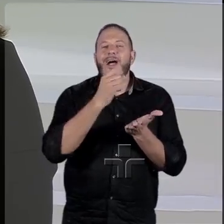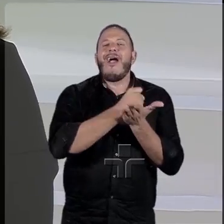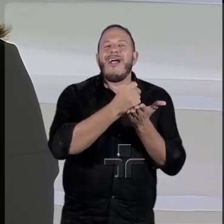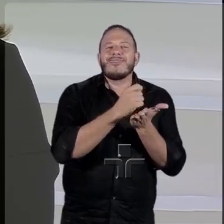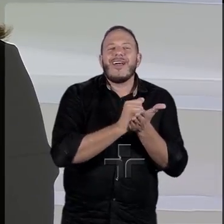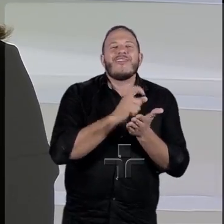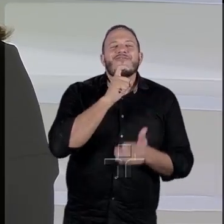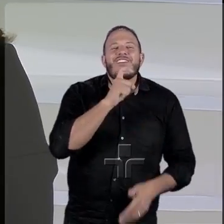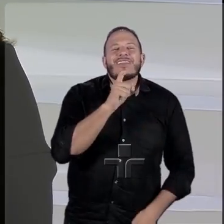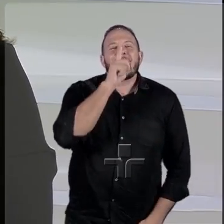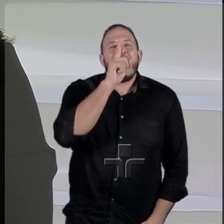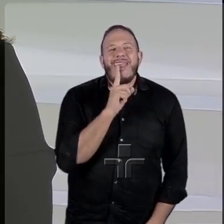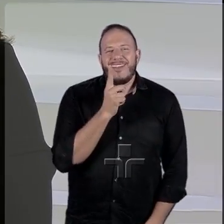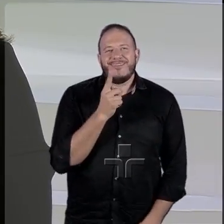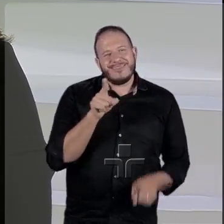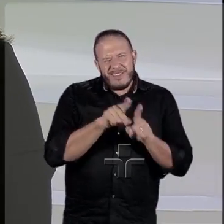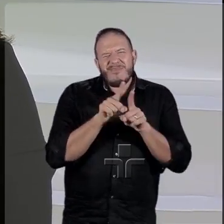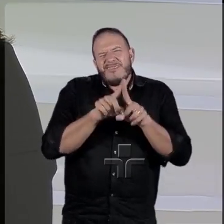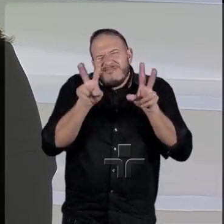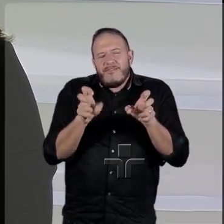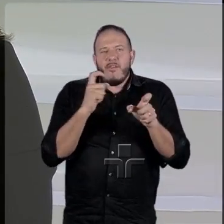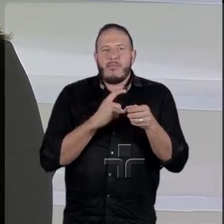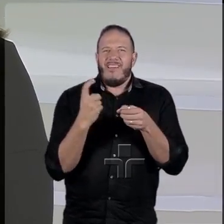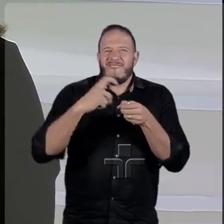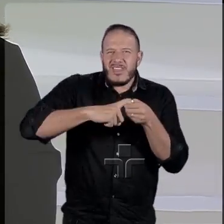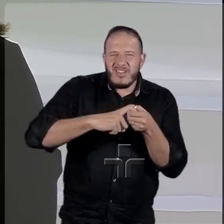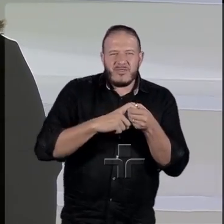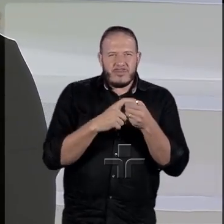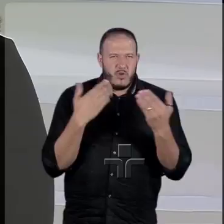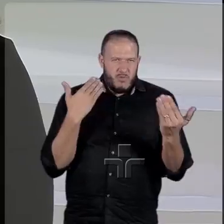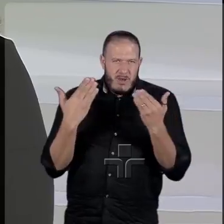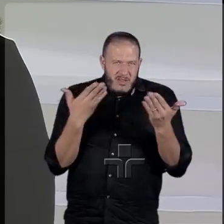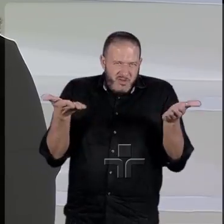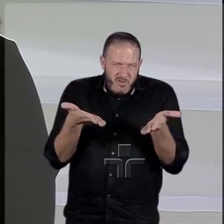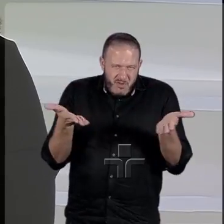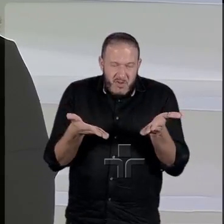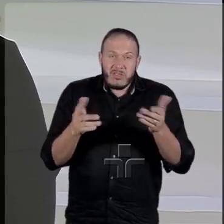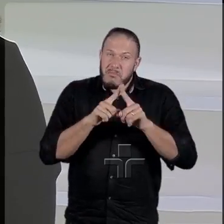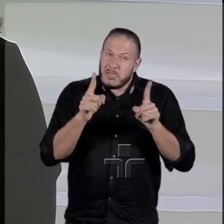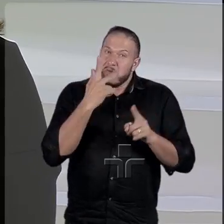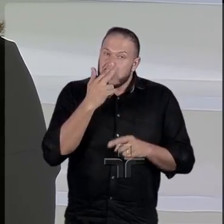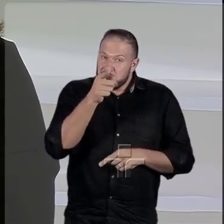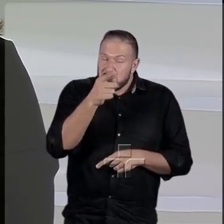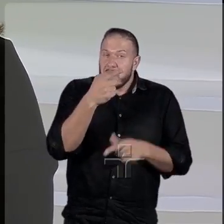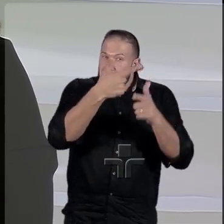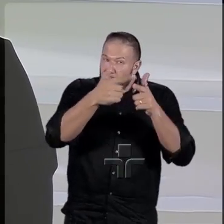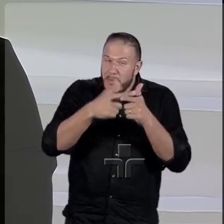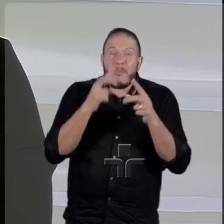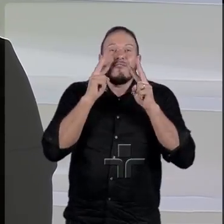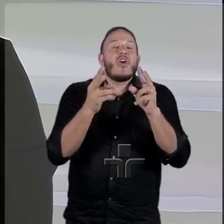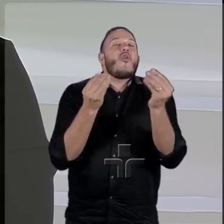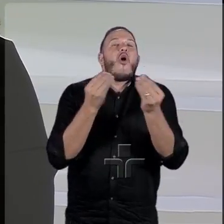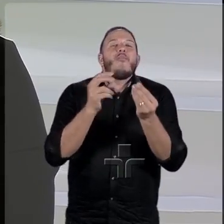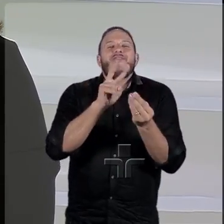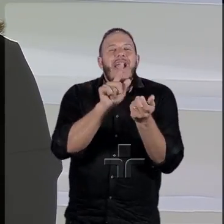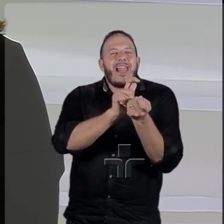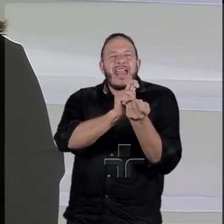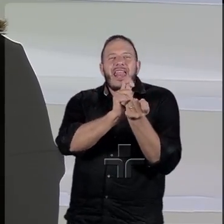direitos em relação ao que se tem hoje, né? Então, esse eu acho que é um problema a se ver como se dará essa